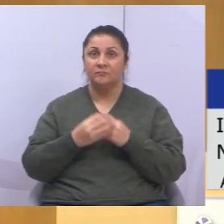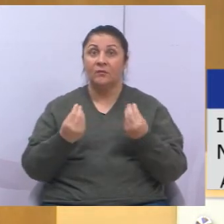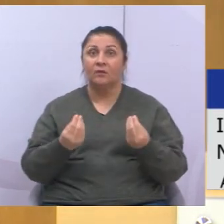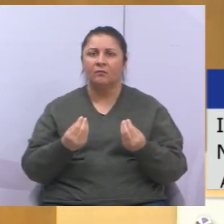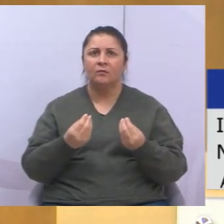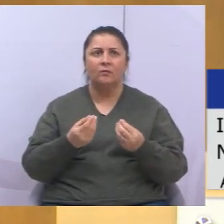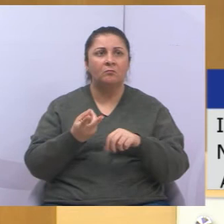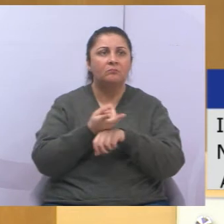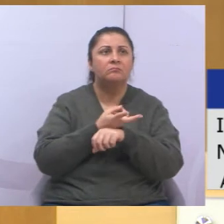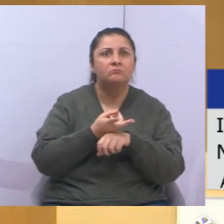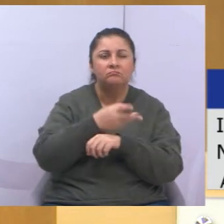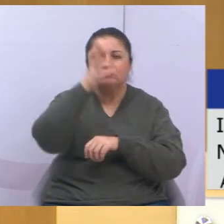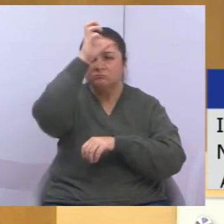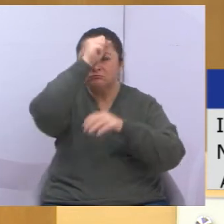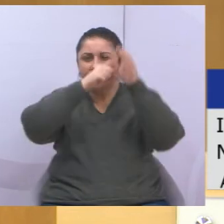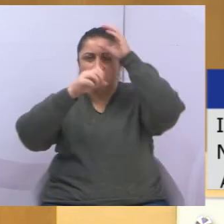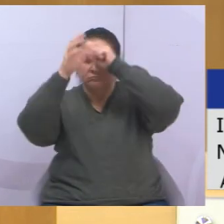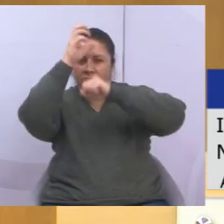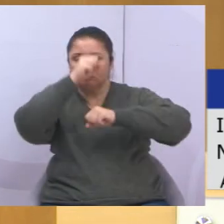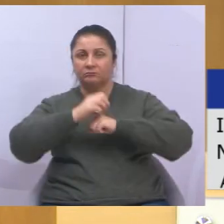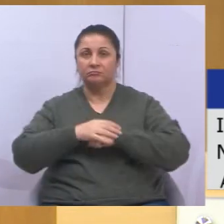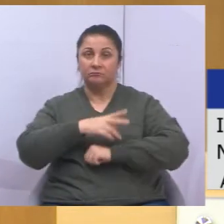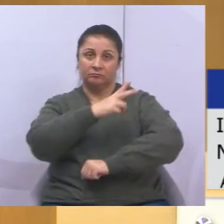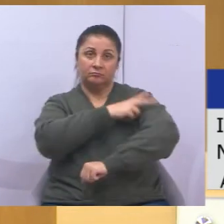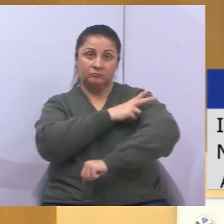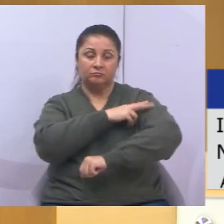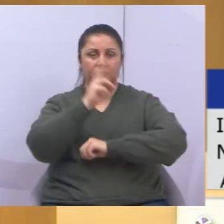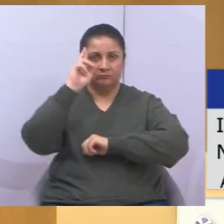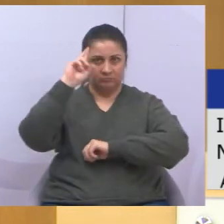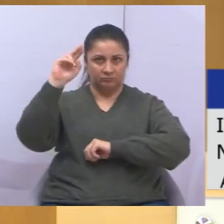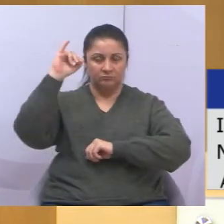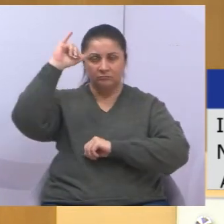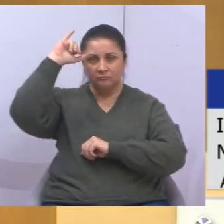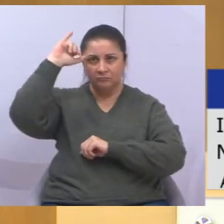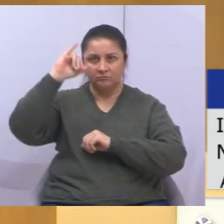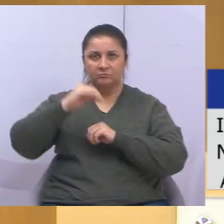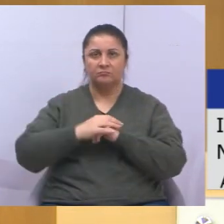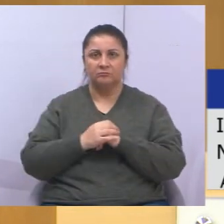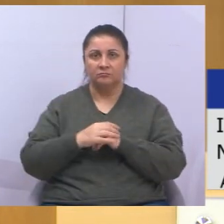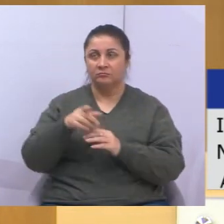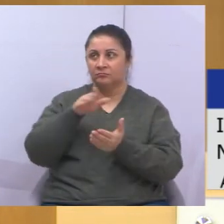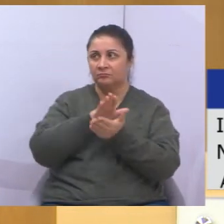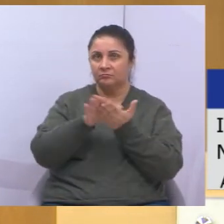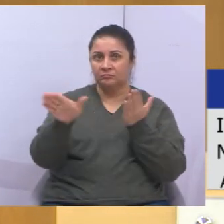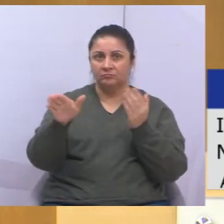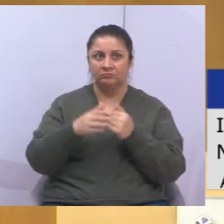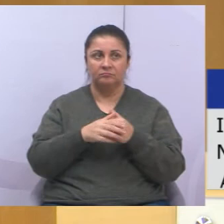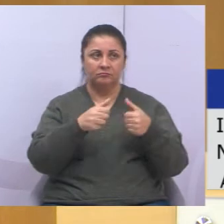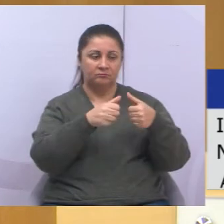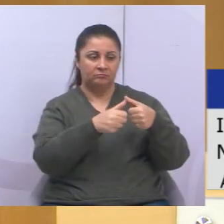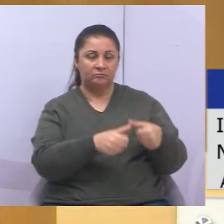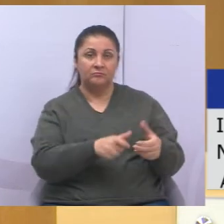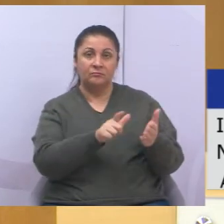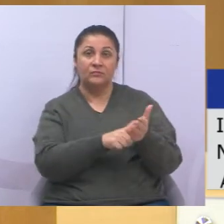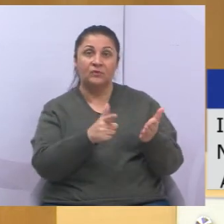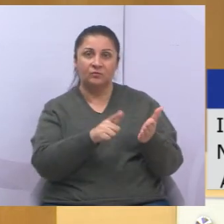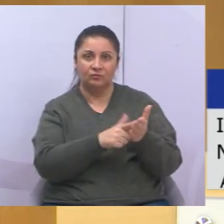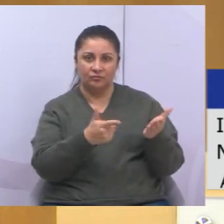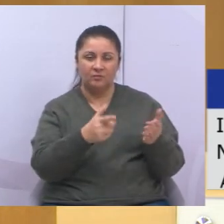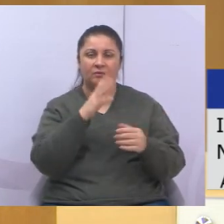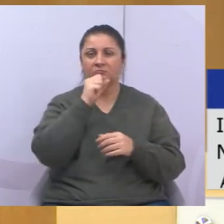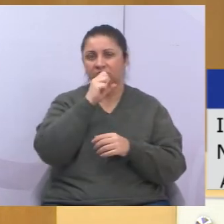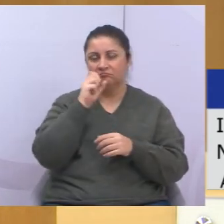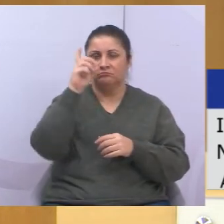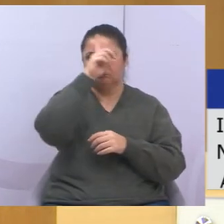buscar a formação dele. O patrão, o dono da chácara, quando ia embora, deixava os jornais do final de semana, que